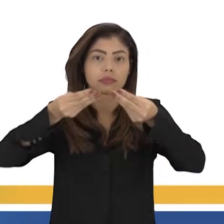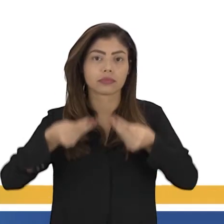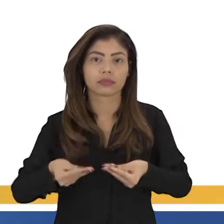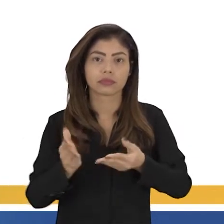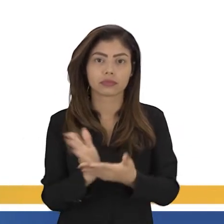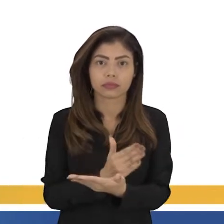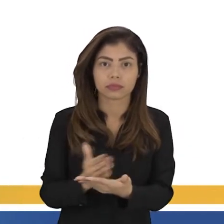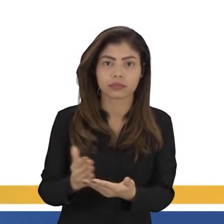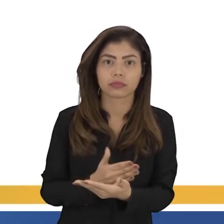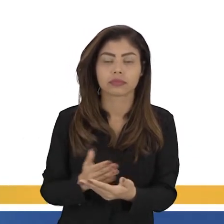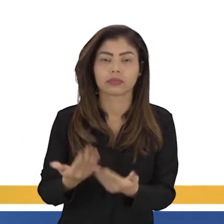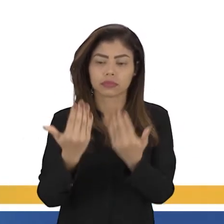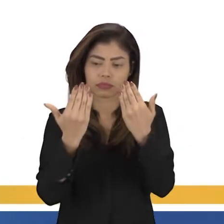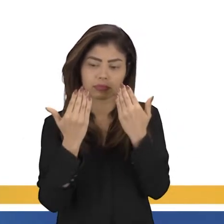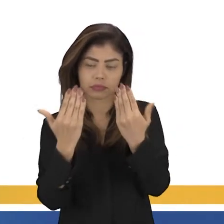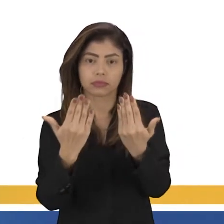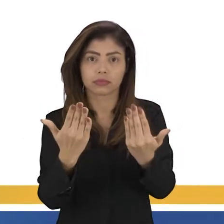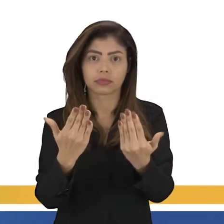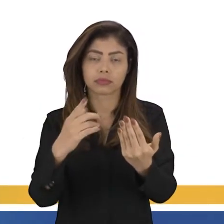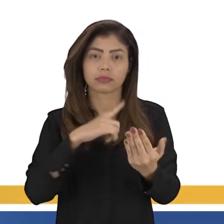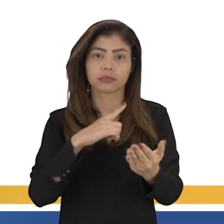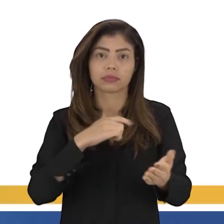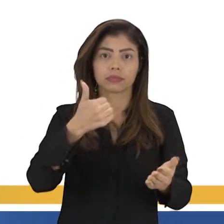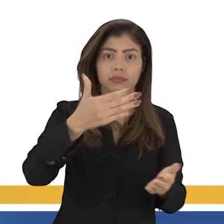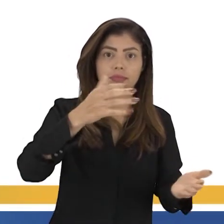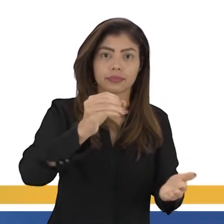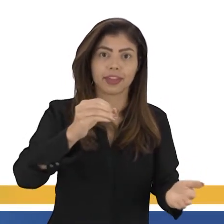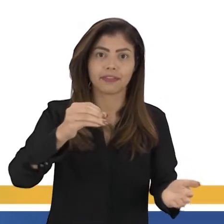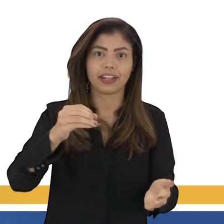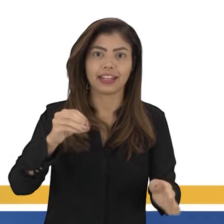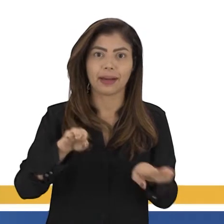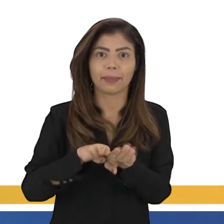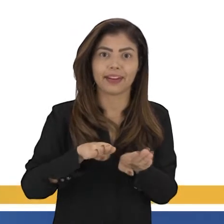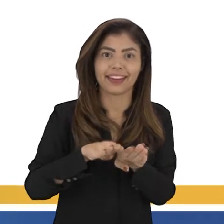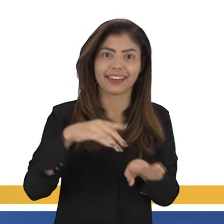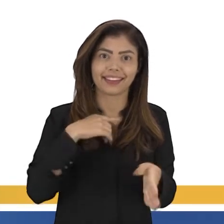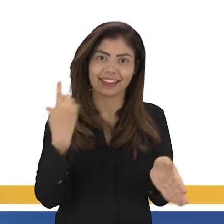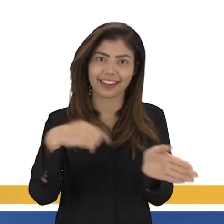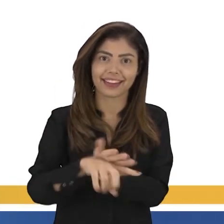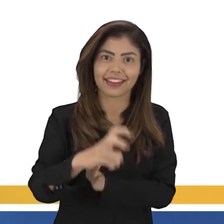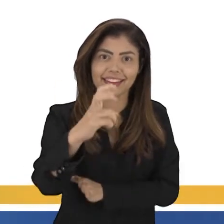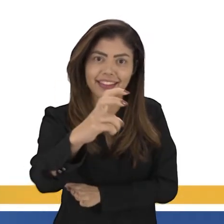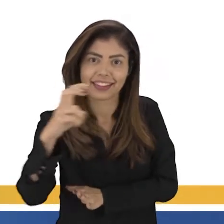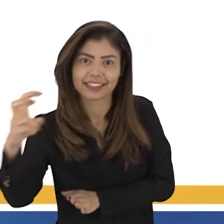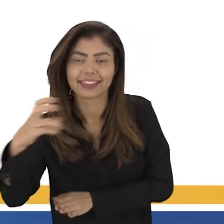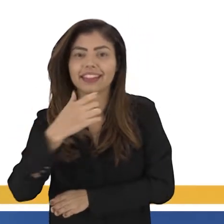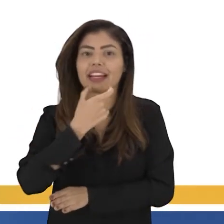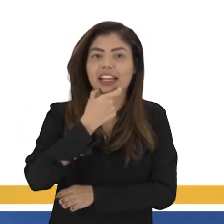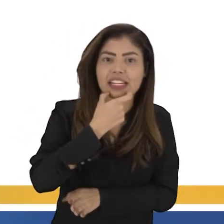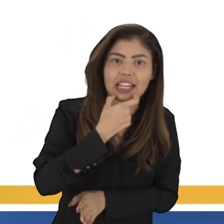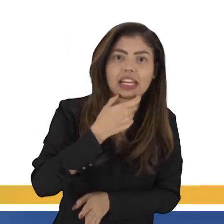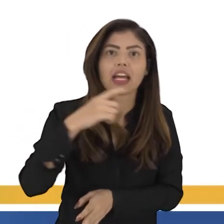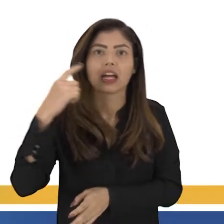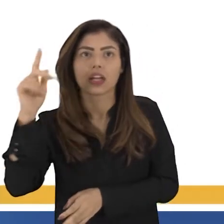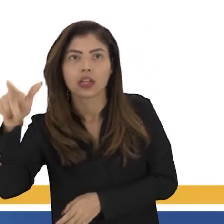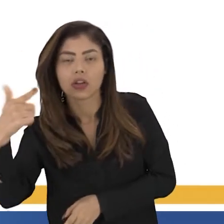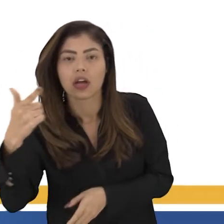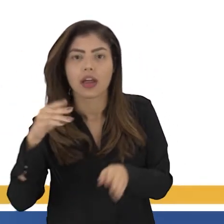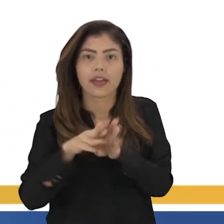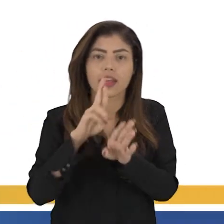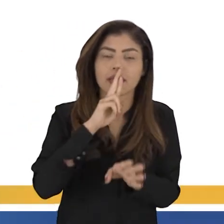caderno e você vai se deparar com 10 questões de língua estrangeira. 5 de cada idioma, mas fique tranquilo, você só